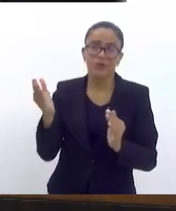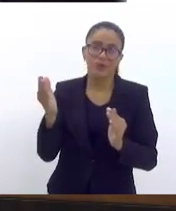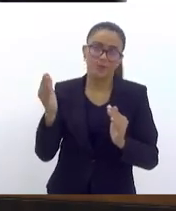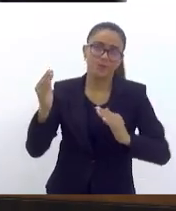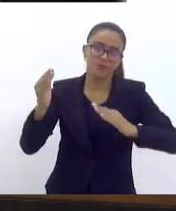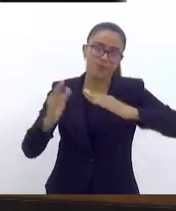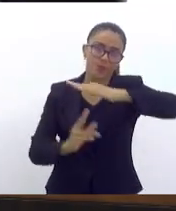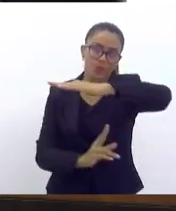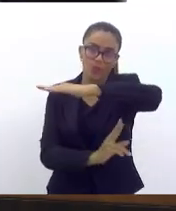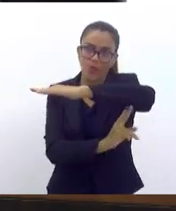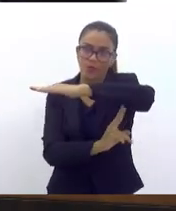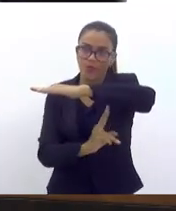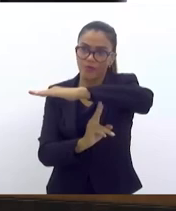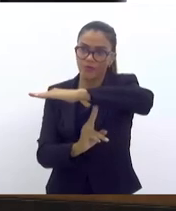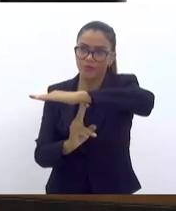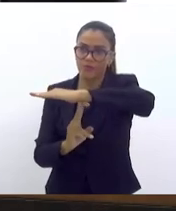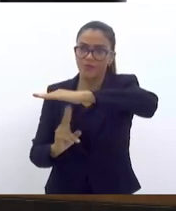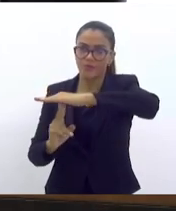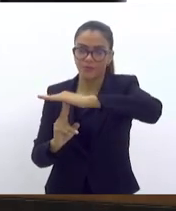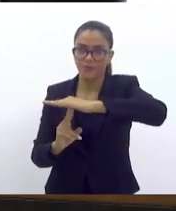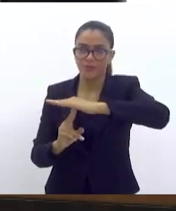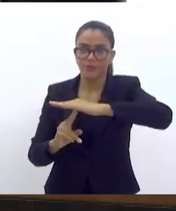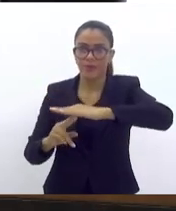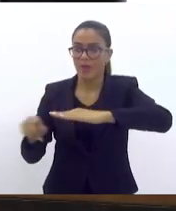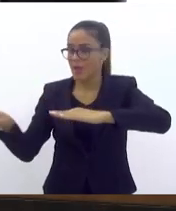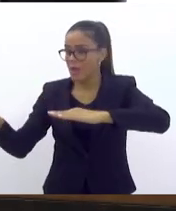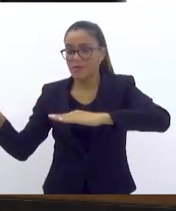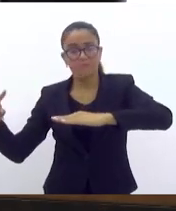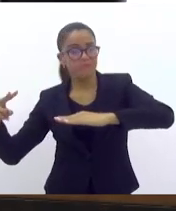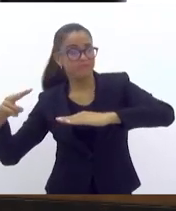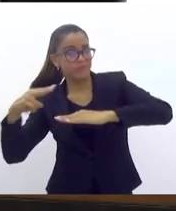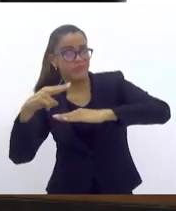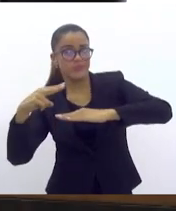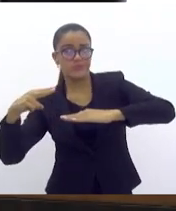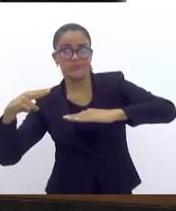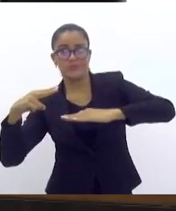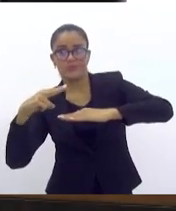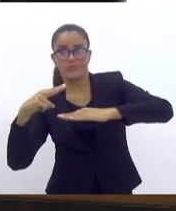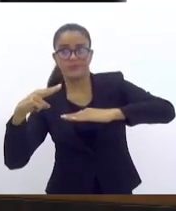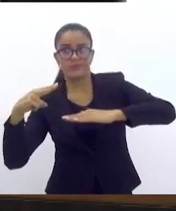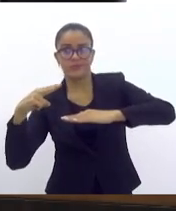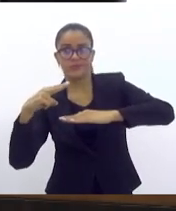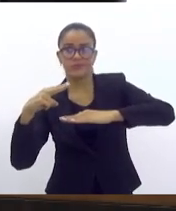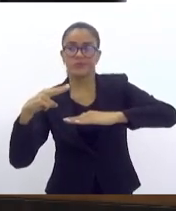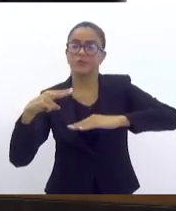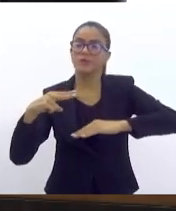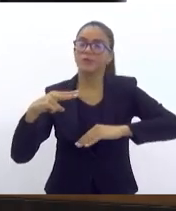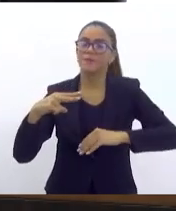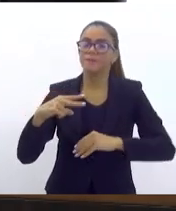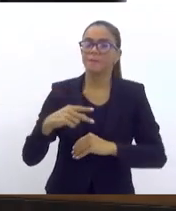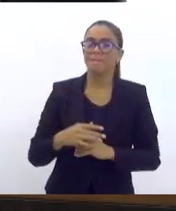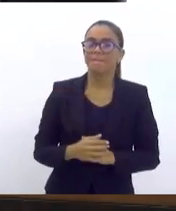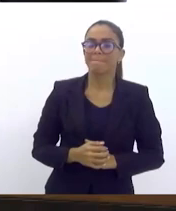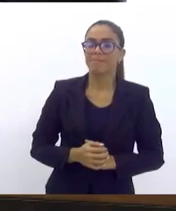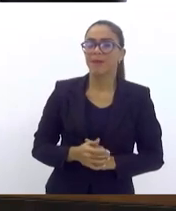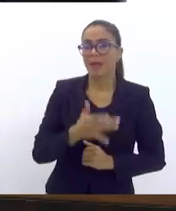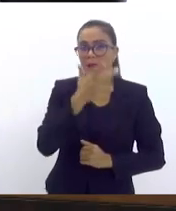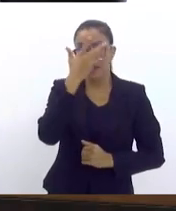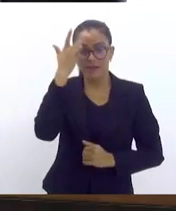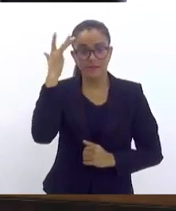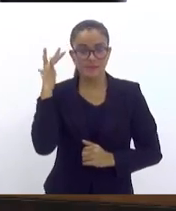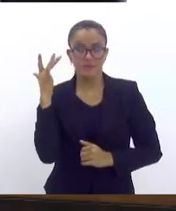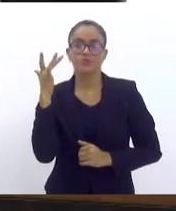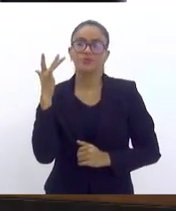ficamos em constante atenção para que quando algum a pessoa porque